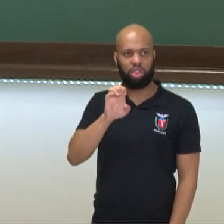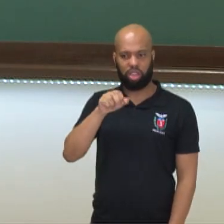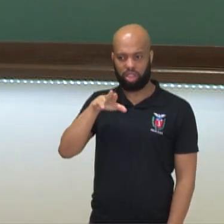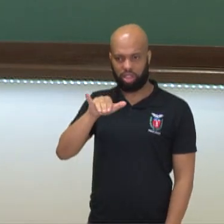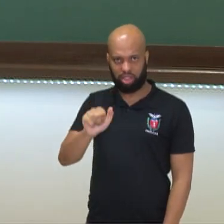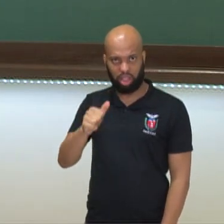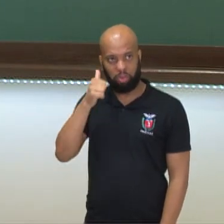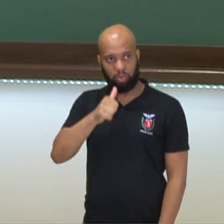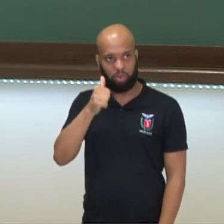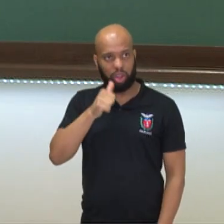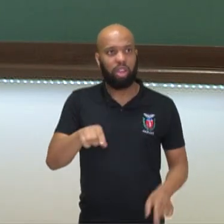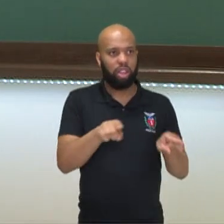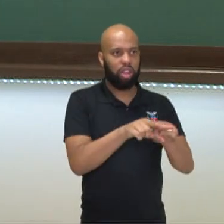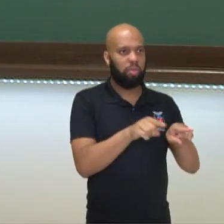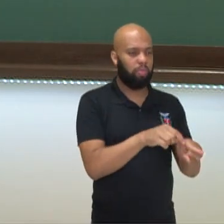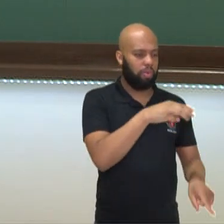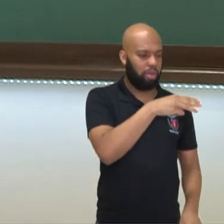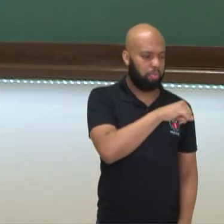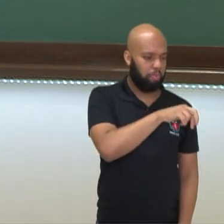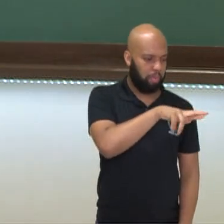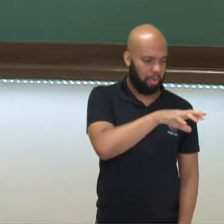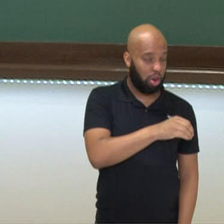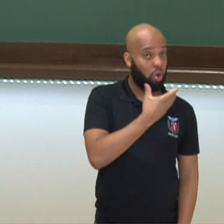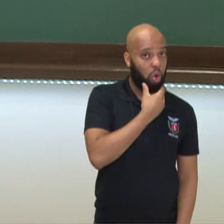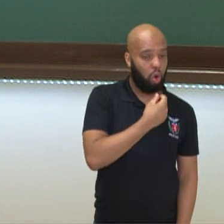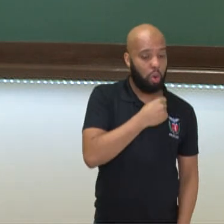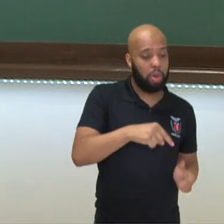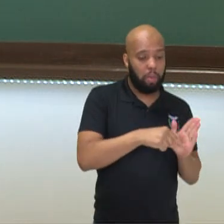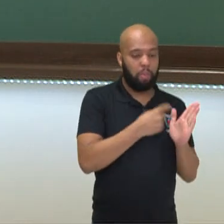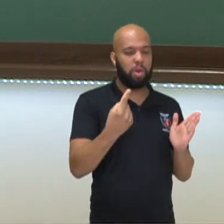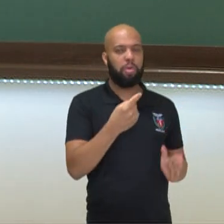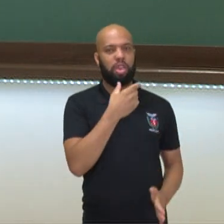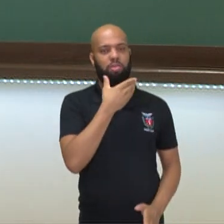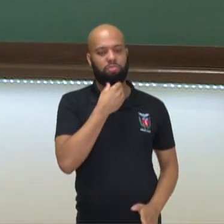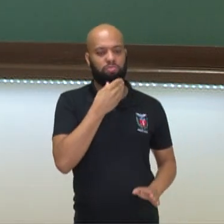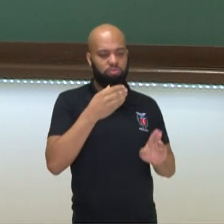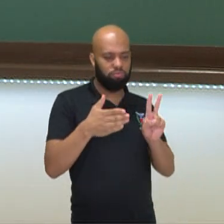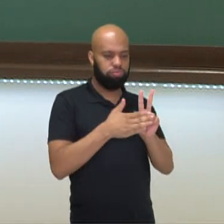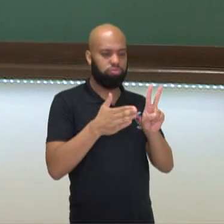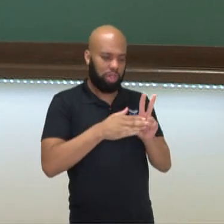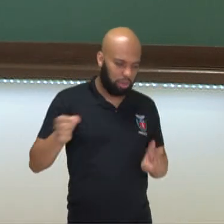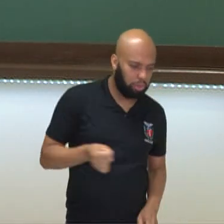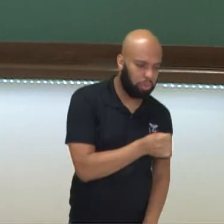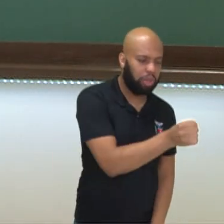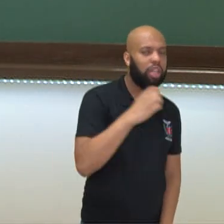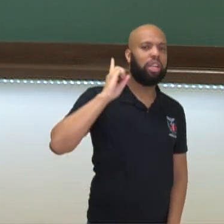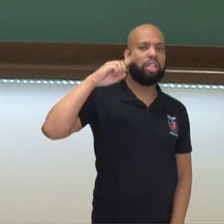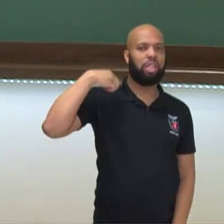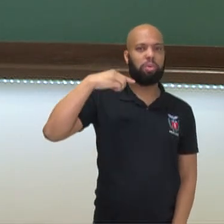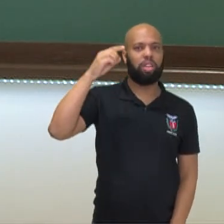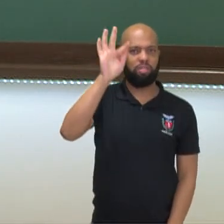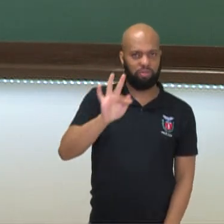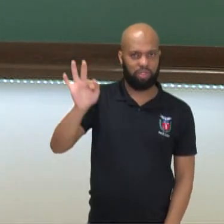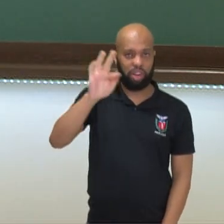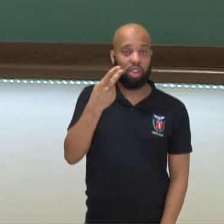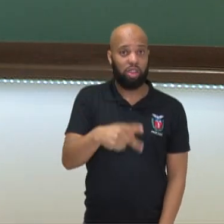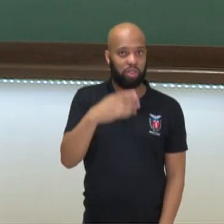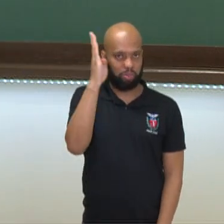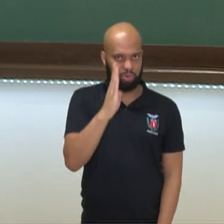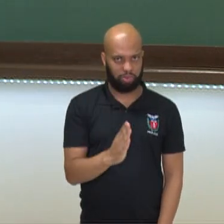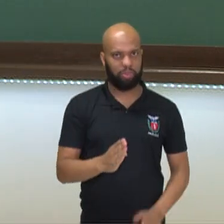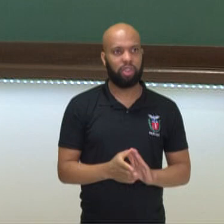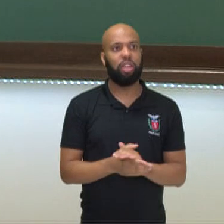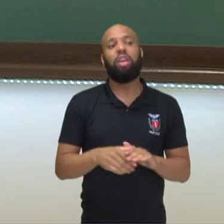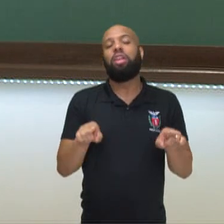Do lado esquerdo, Mário Juruna, o primeiro indígena a assumir um mandato de deputado federal no Brasil. E